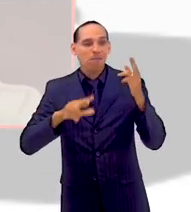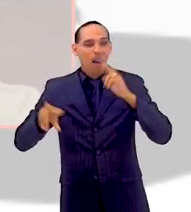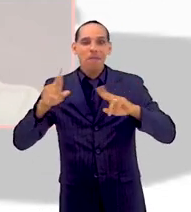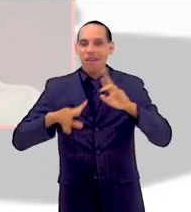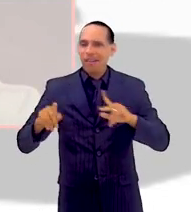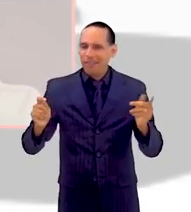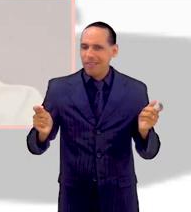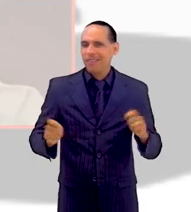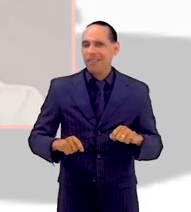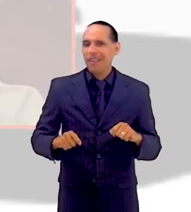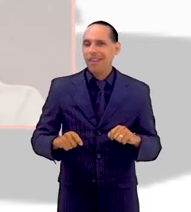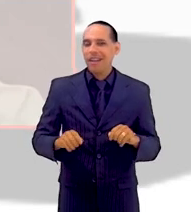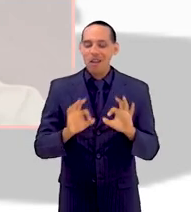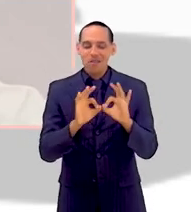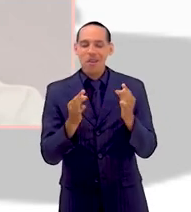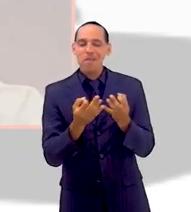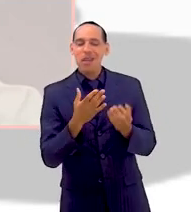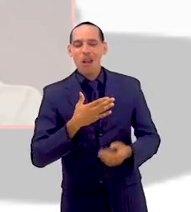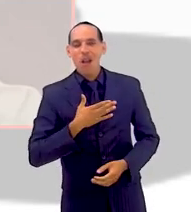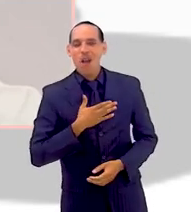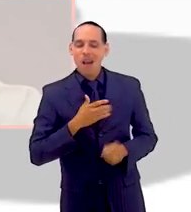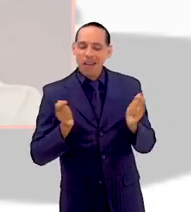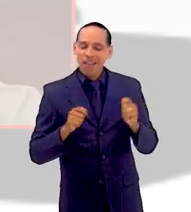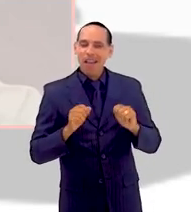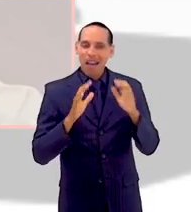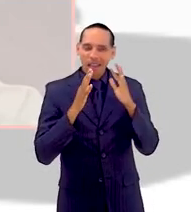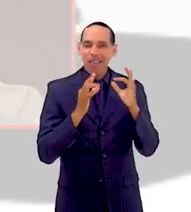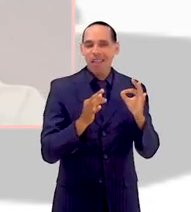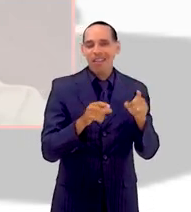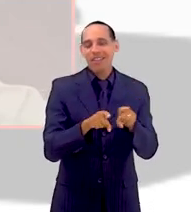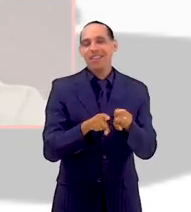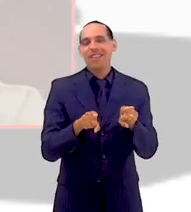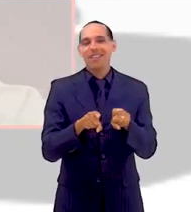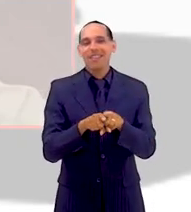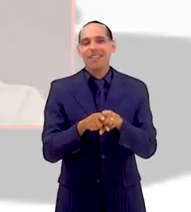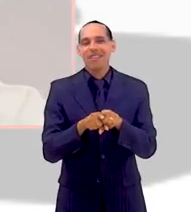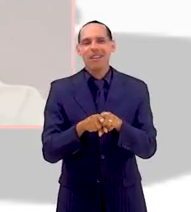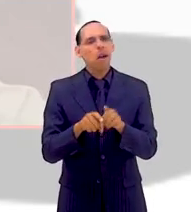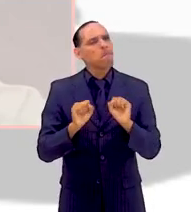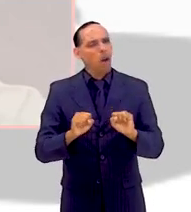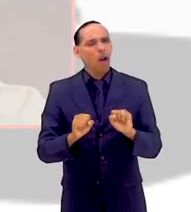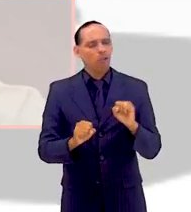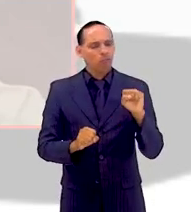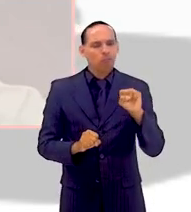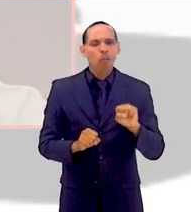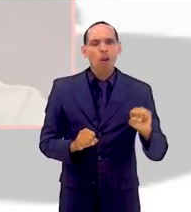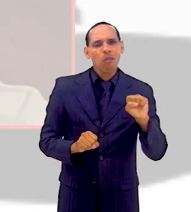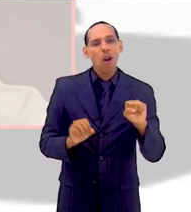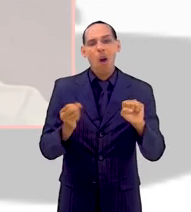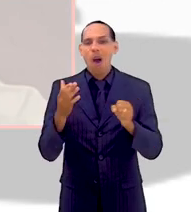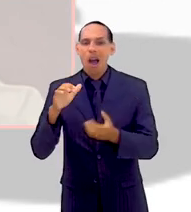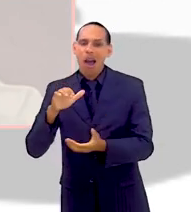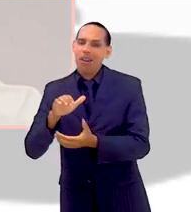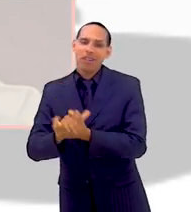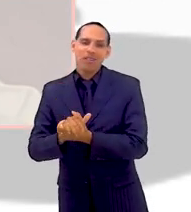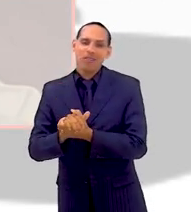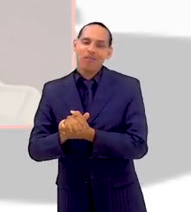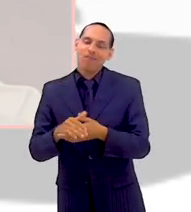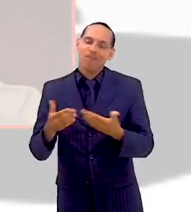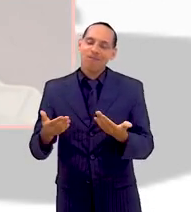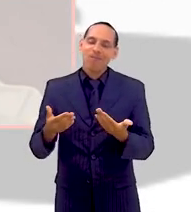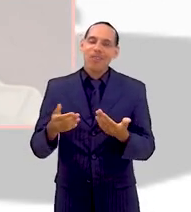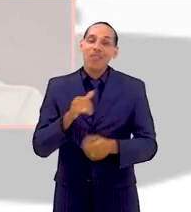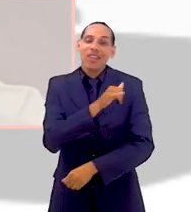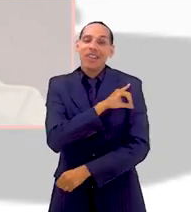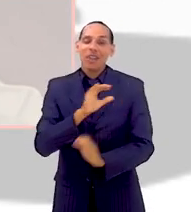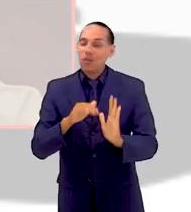família, e também para o turismo, singular ou de casal. Então, o Rio reúne essa possibilidade, que explica os